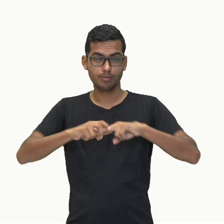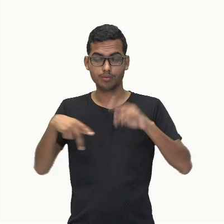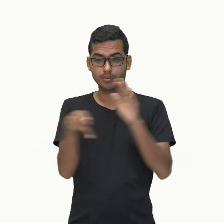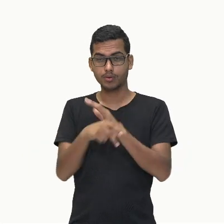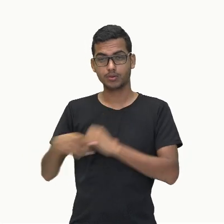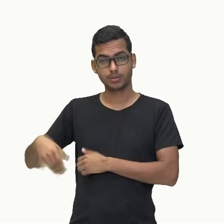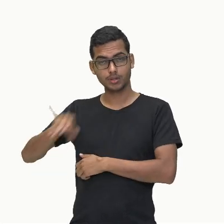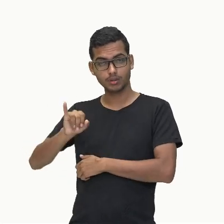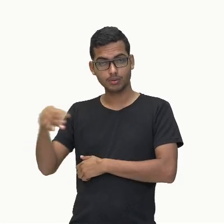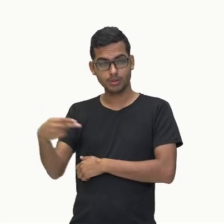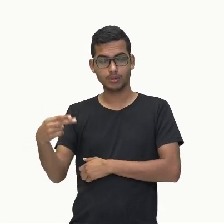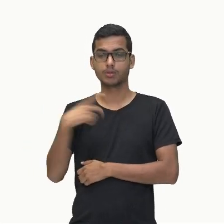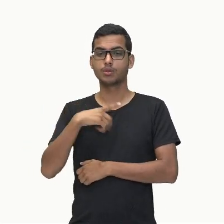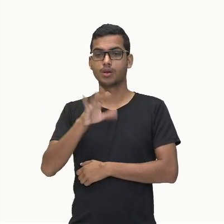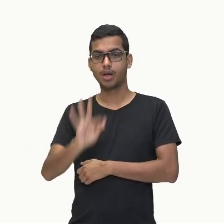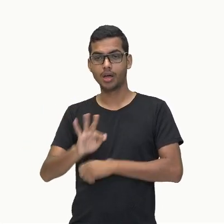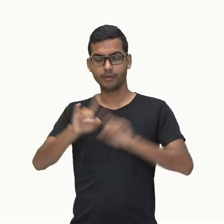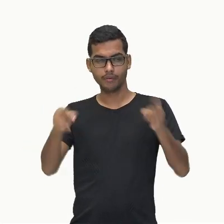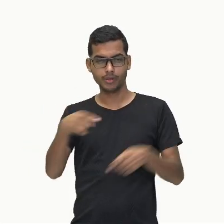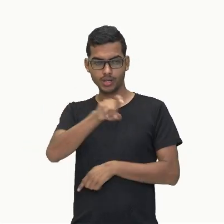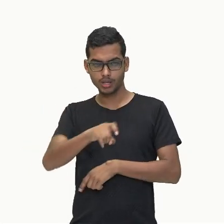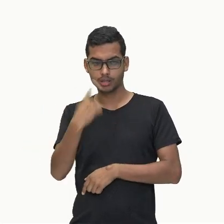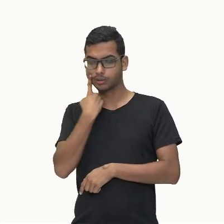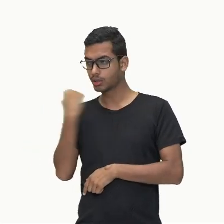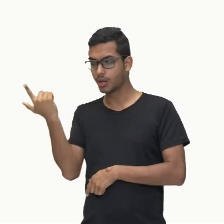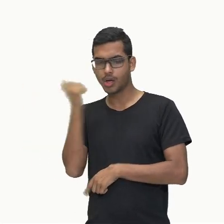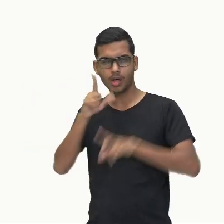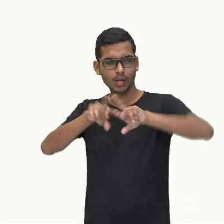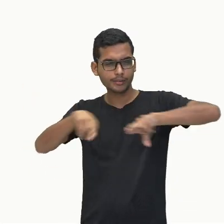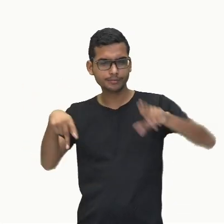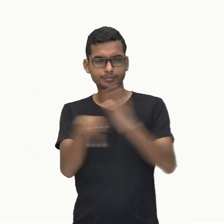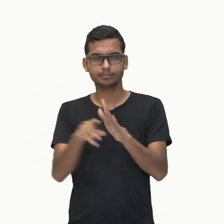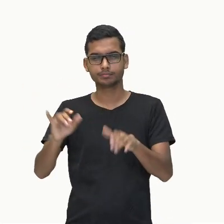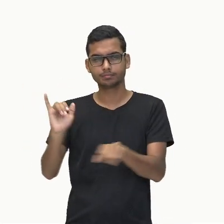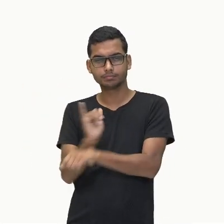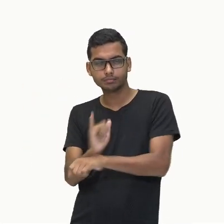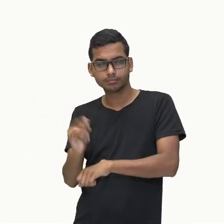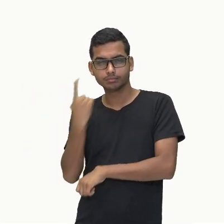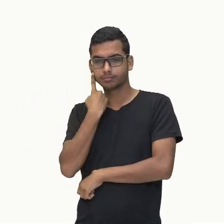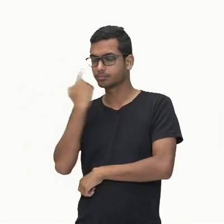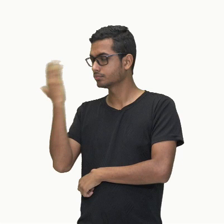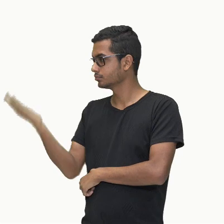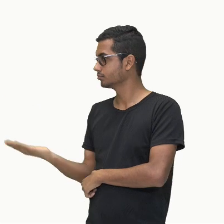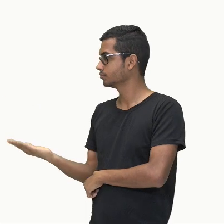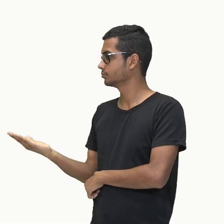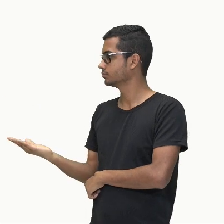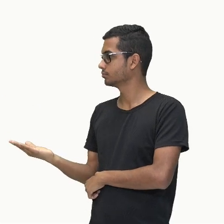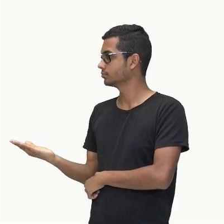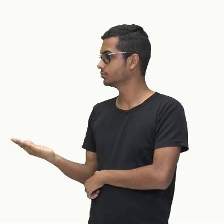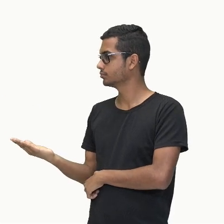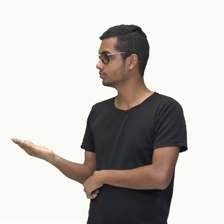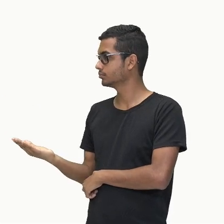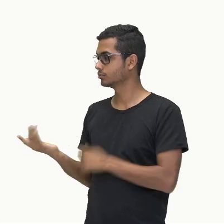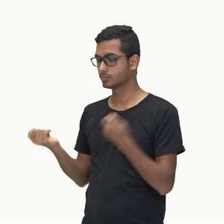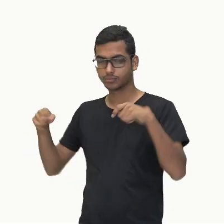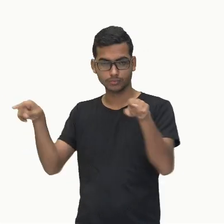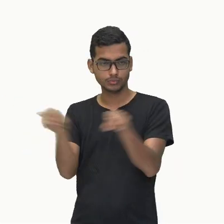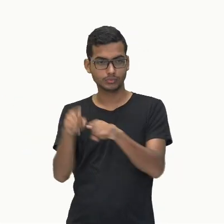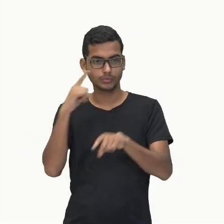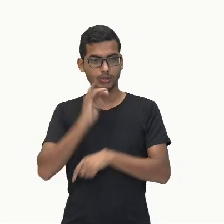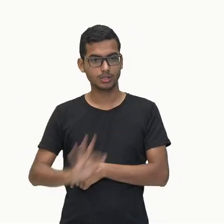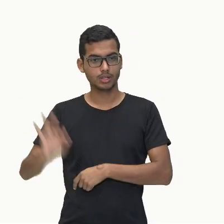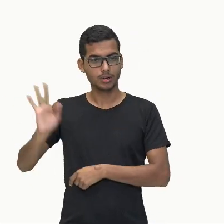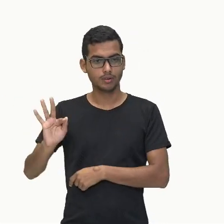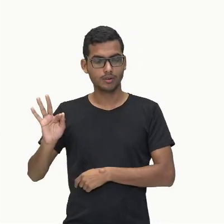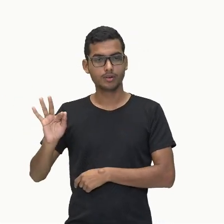x. E a gente pode usar essas diferentes notações que a gente tem aqui. Pode ser essa, que a gente